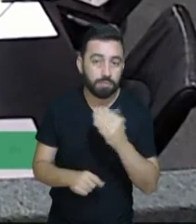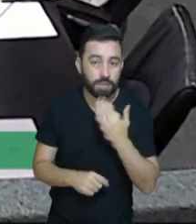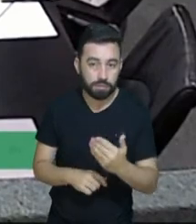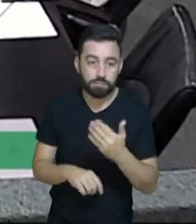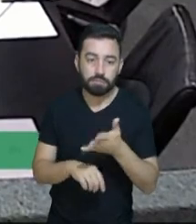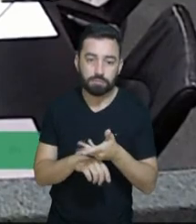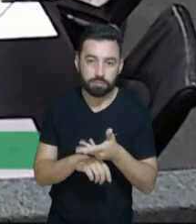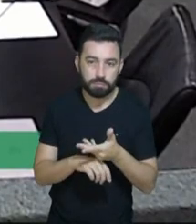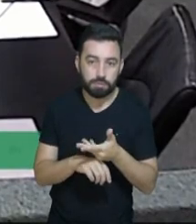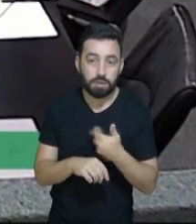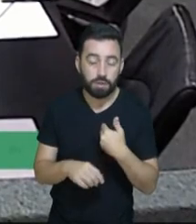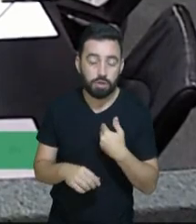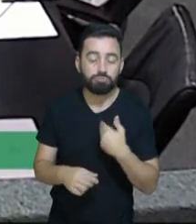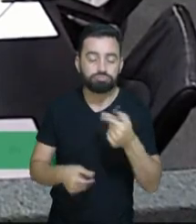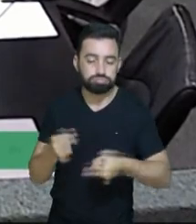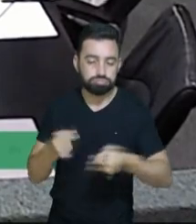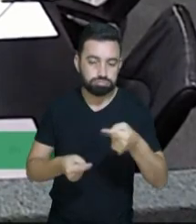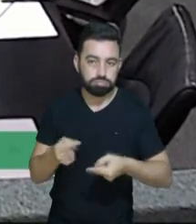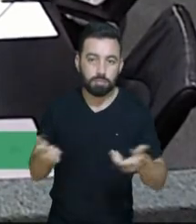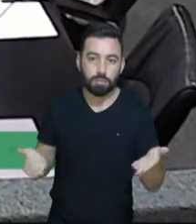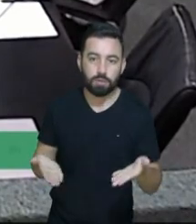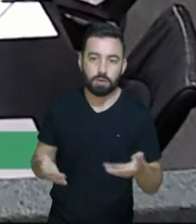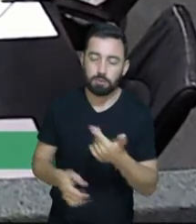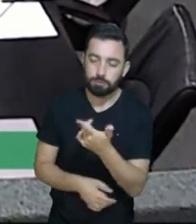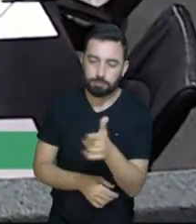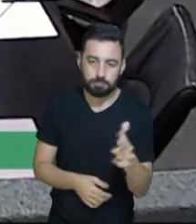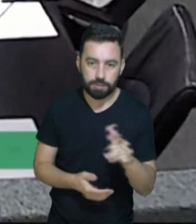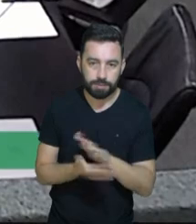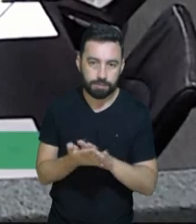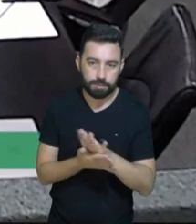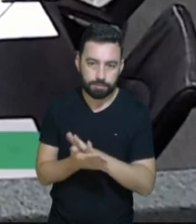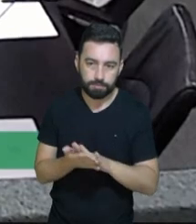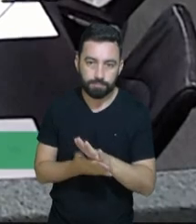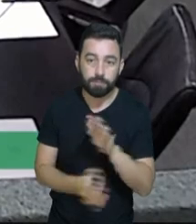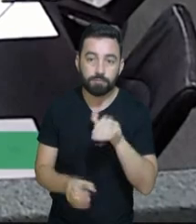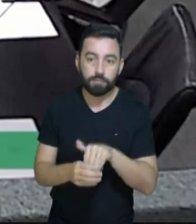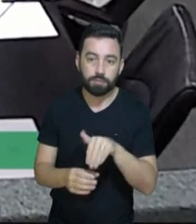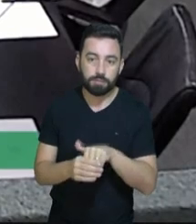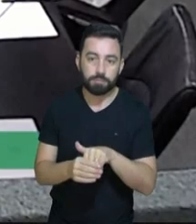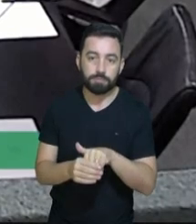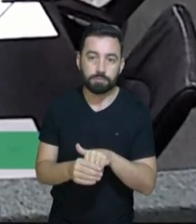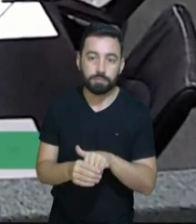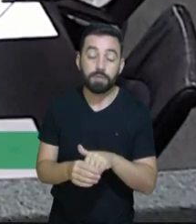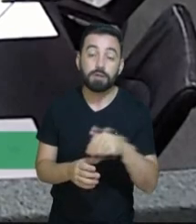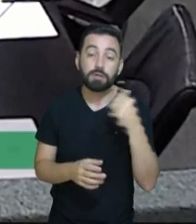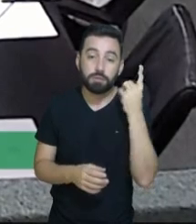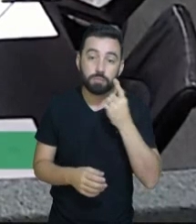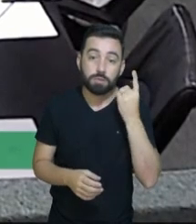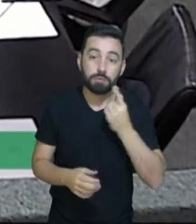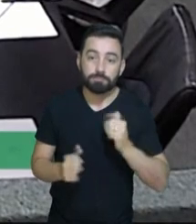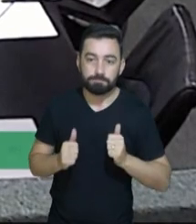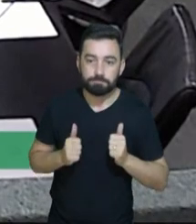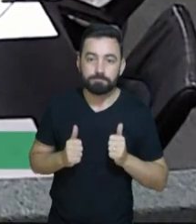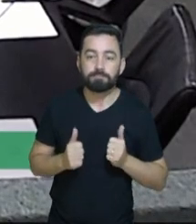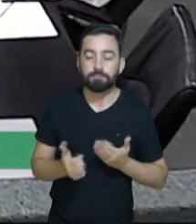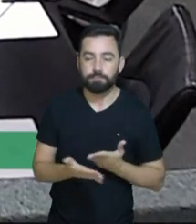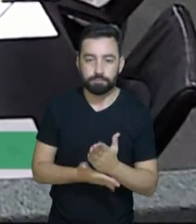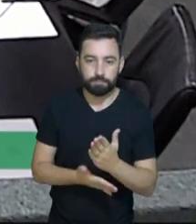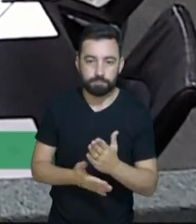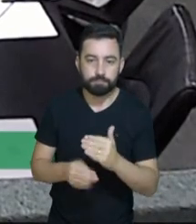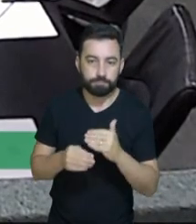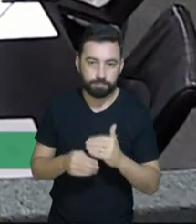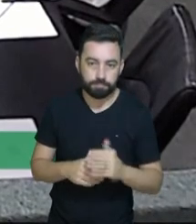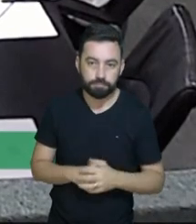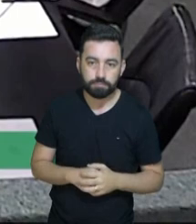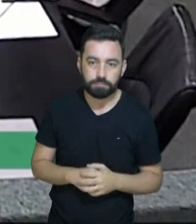ao qual colocou em discussão não havendo Quem Queira discutir coloco em votação os deputados que aprovam permaneçam como se encontra está aprovad os